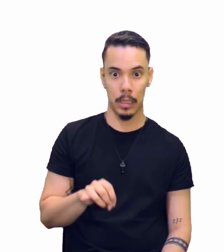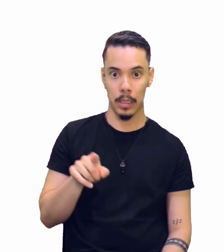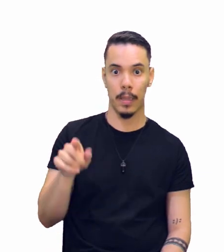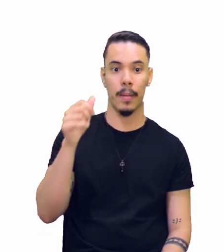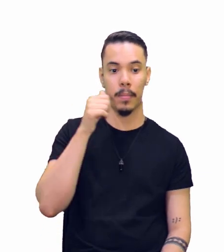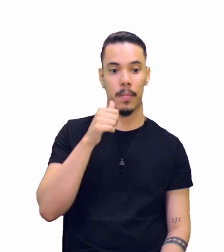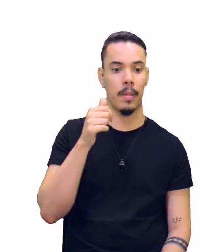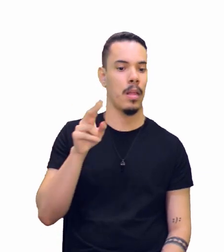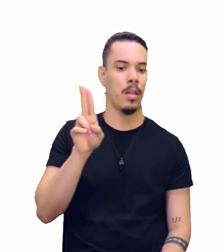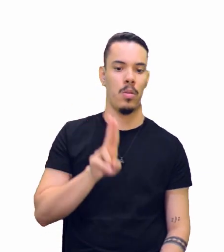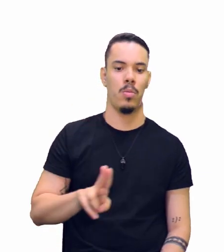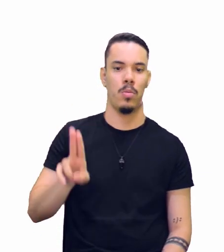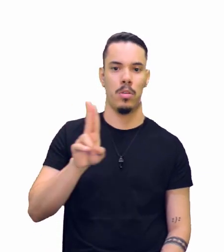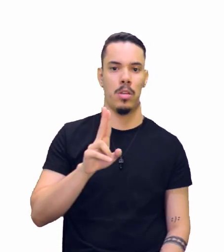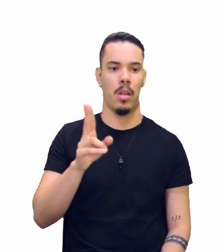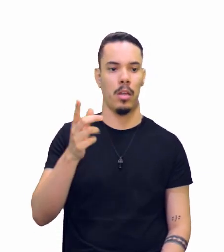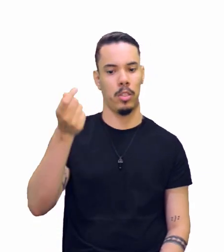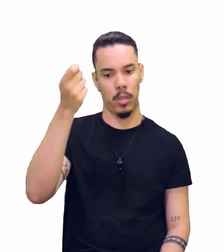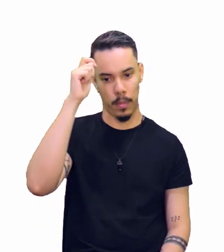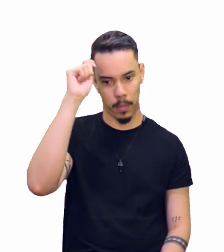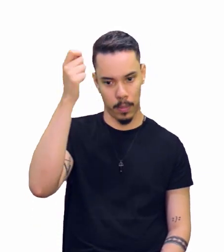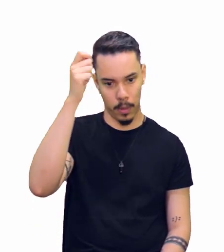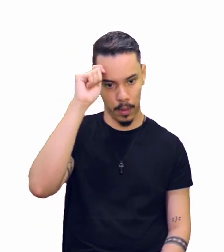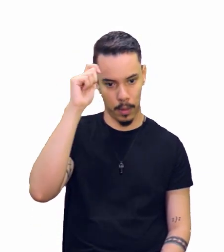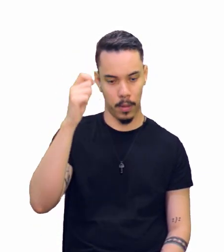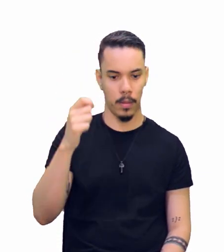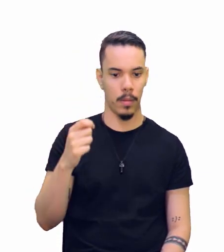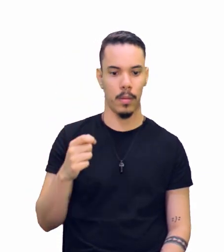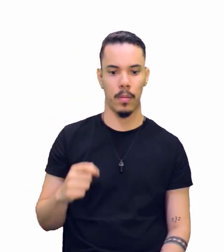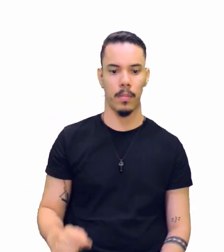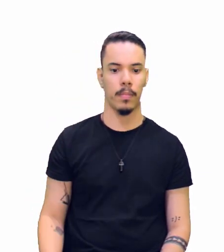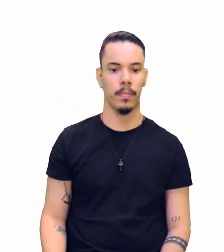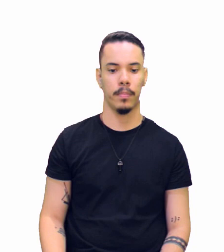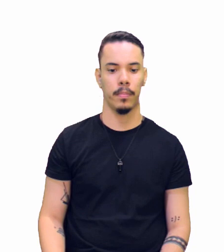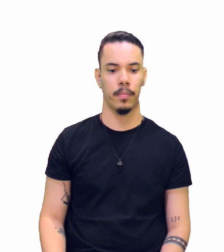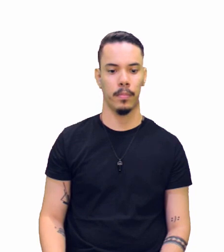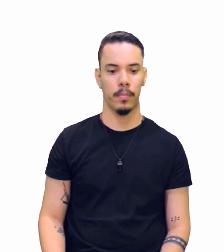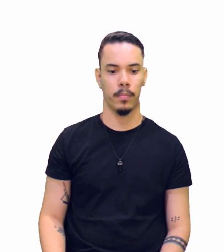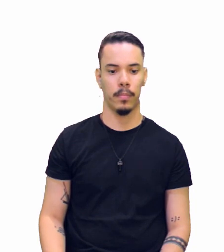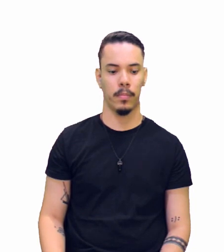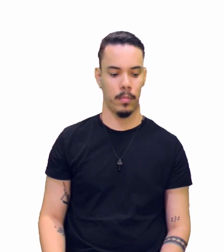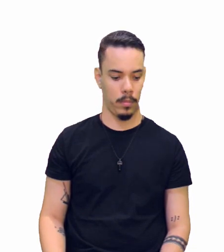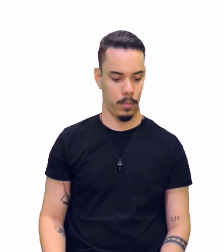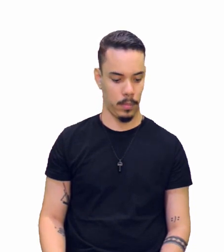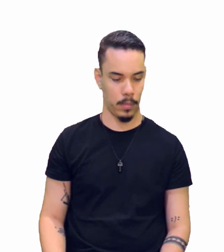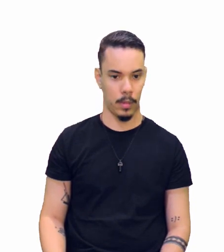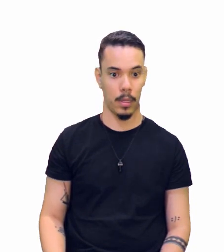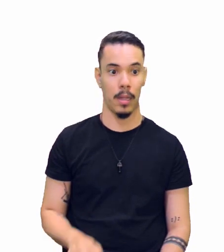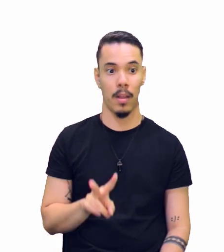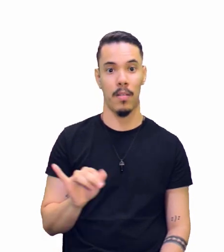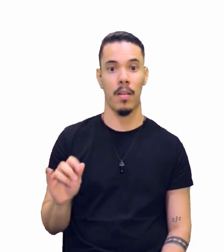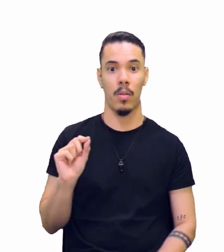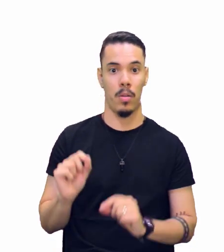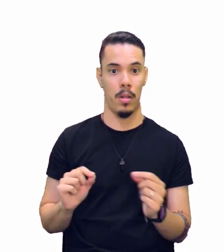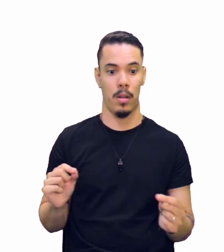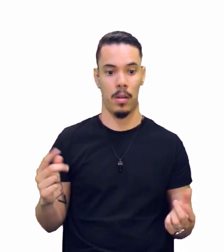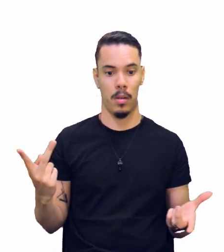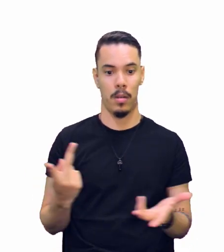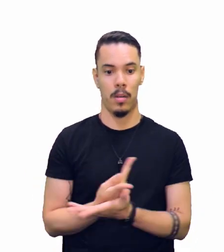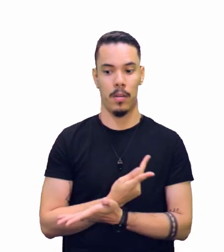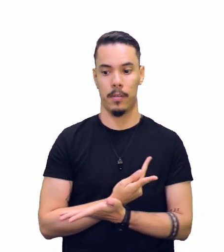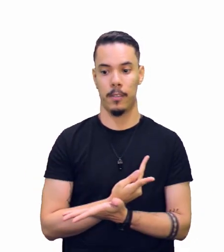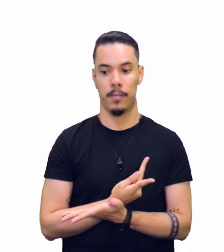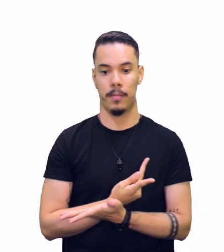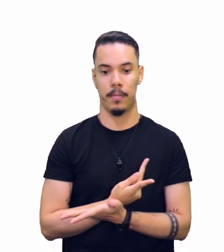usar um chapéu, she, tananã, sunstroke. Ou seja, ela fica aí com uma